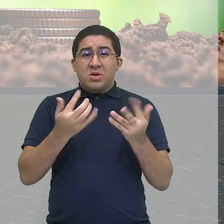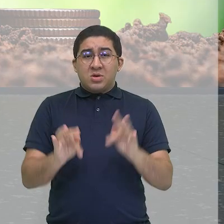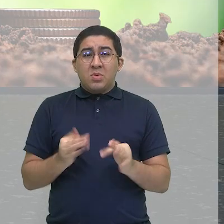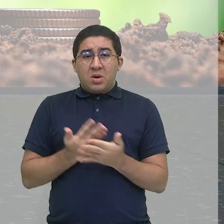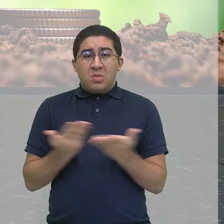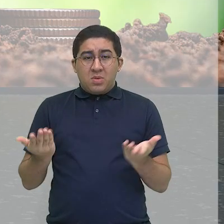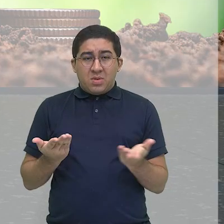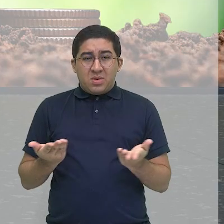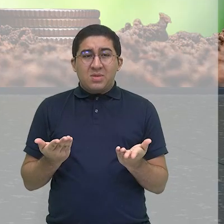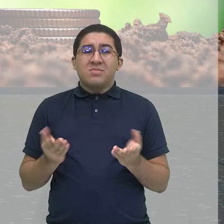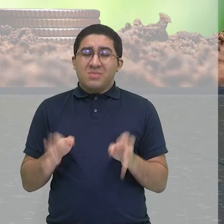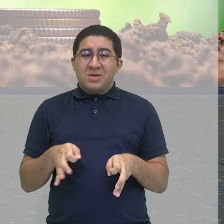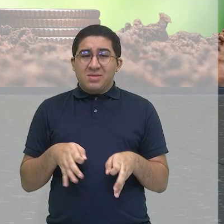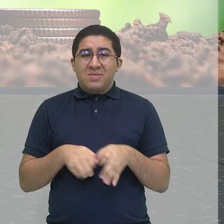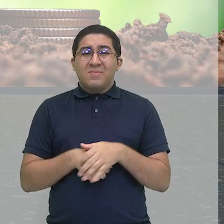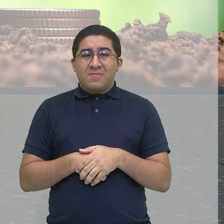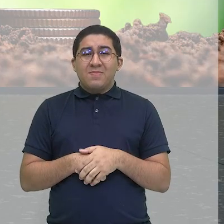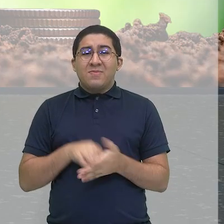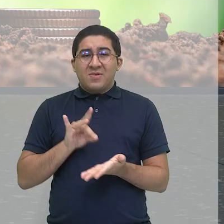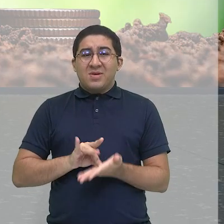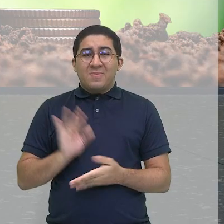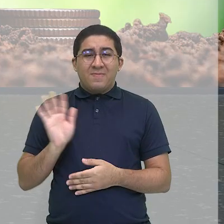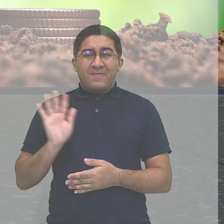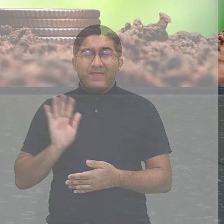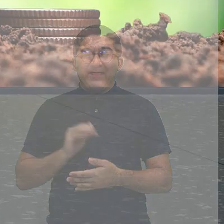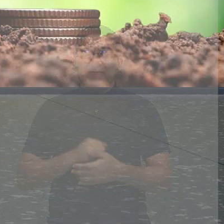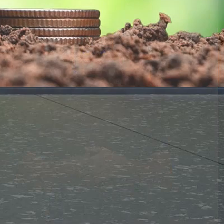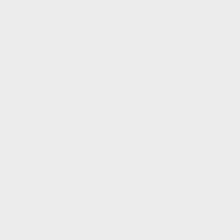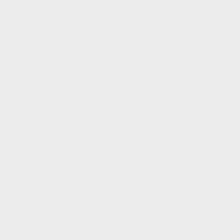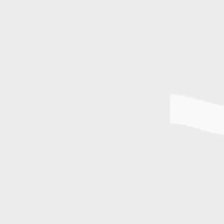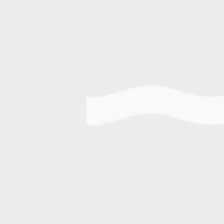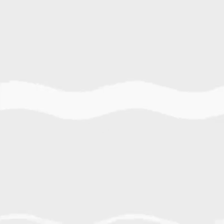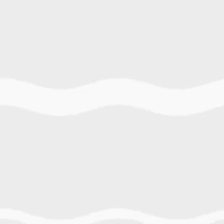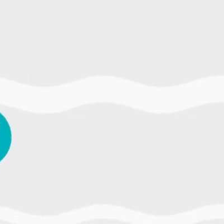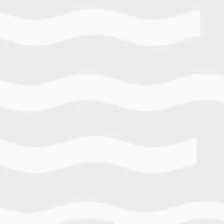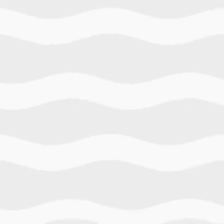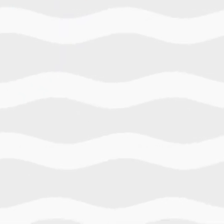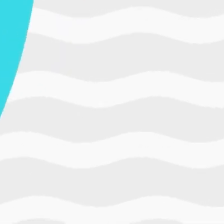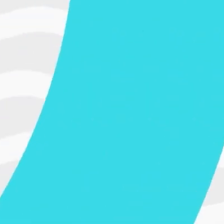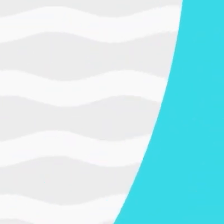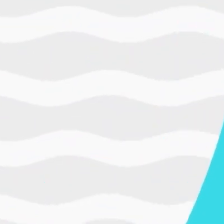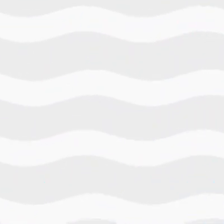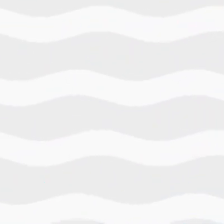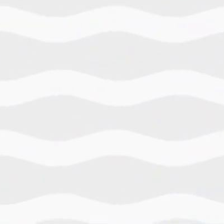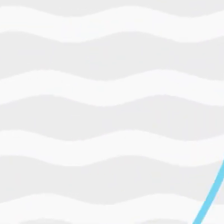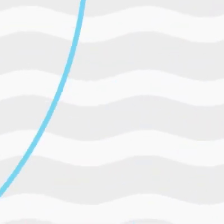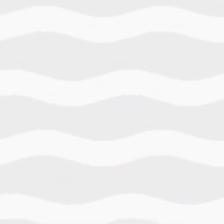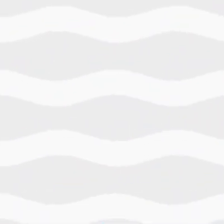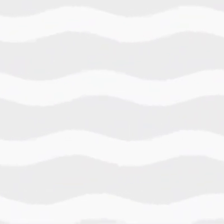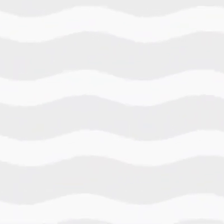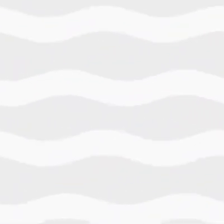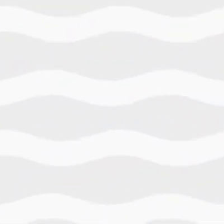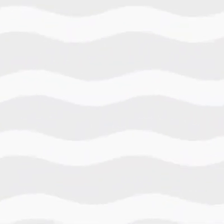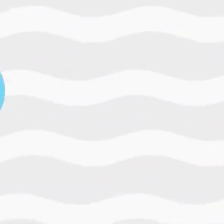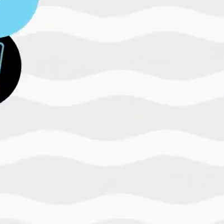finalizar a nossa aula por aqui, né, professora Manuela? É isso mesmo, até mais.